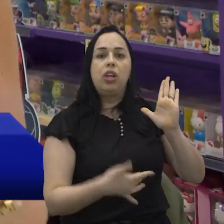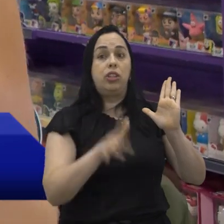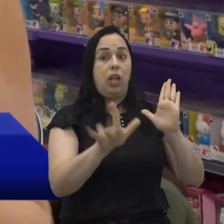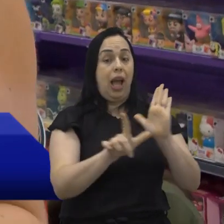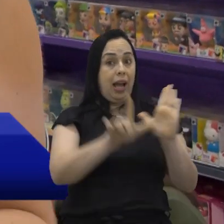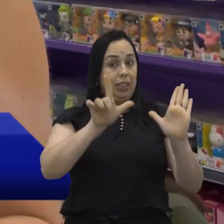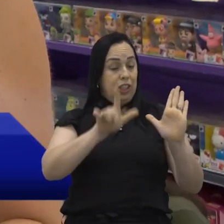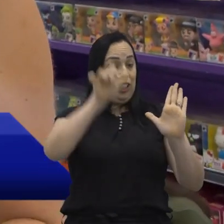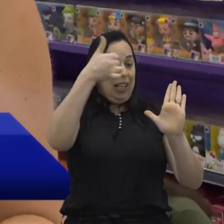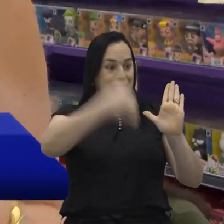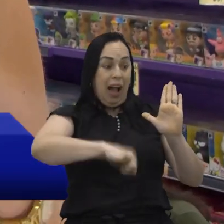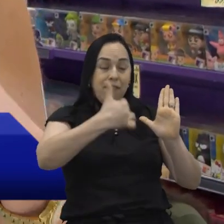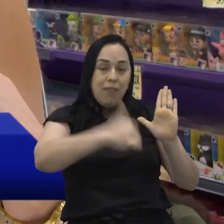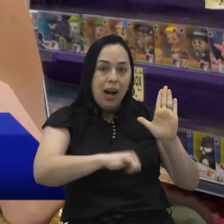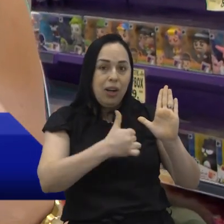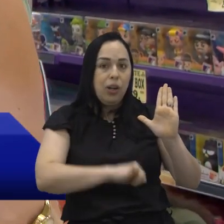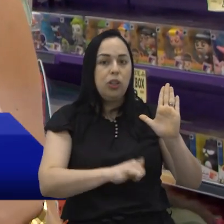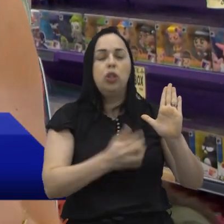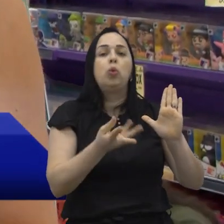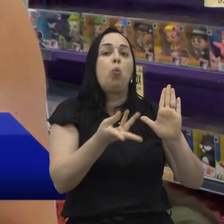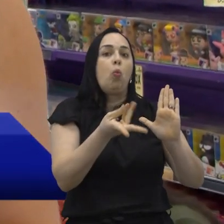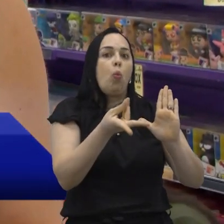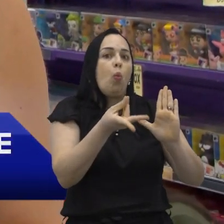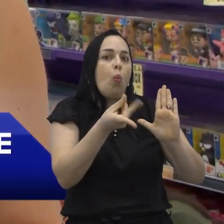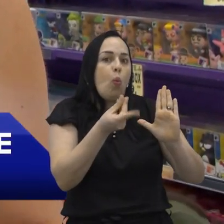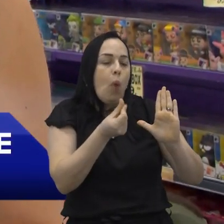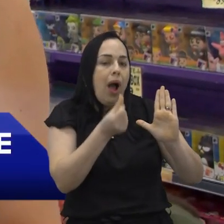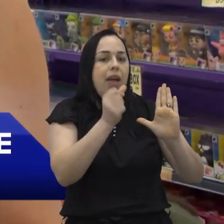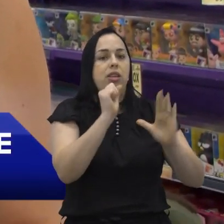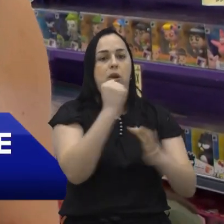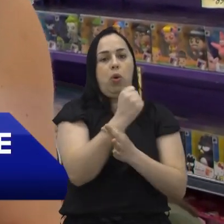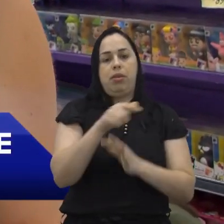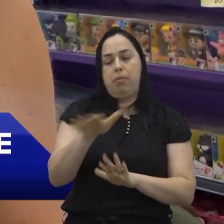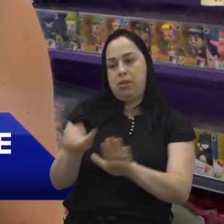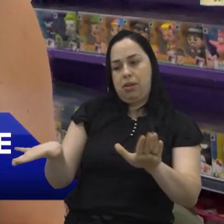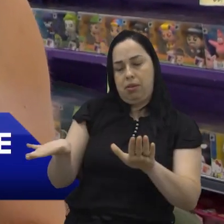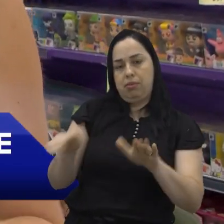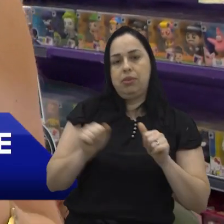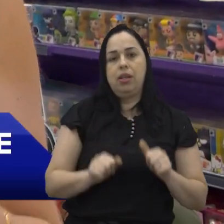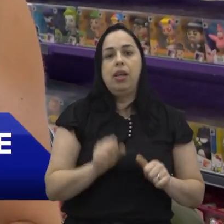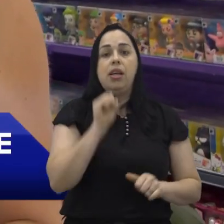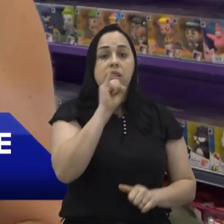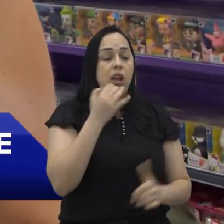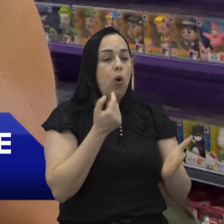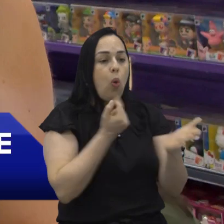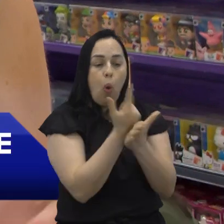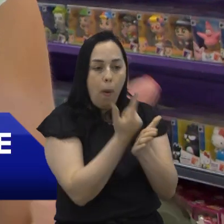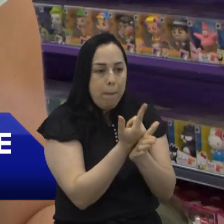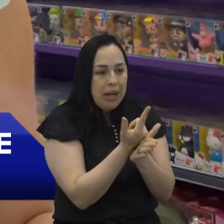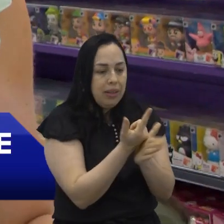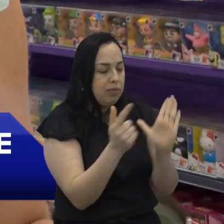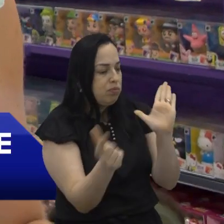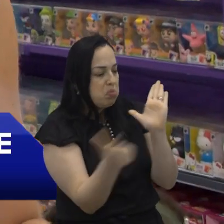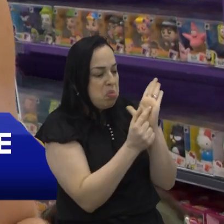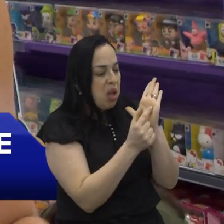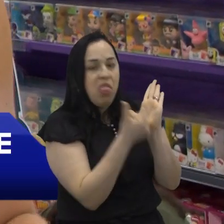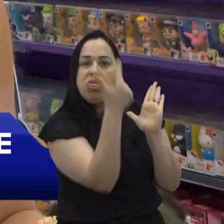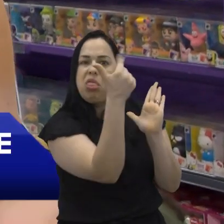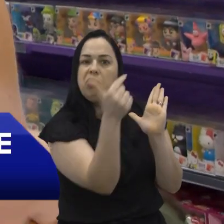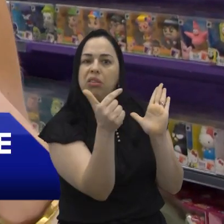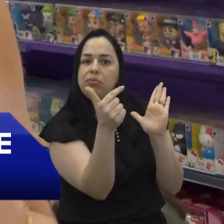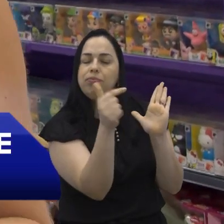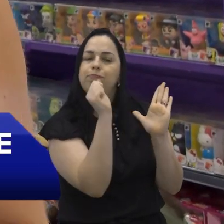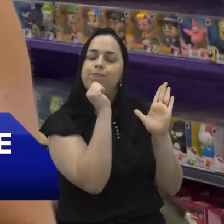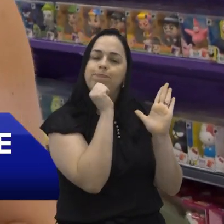ele passou por testes, né, de qualidade e segurança para a criança. Quando você compra um presente que não tem o selo do